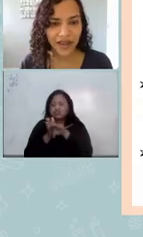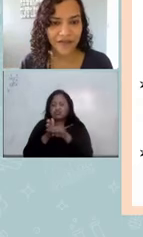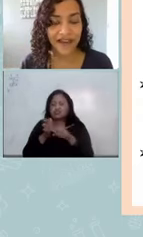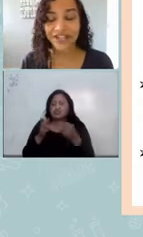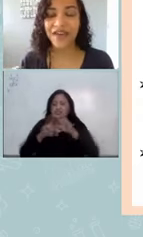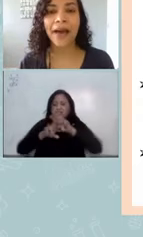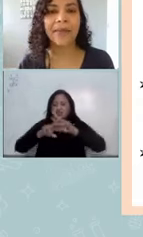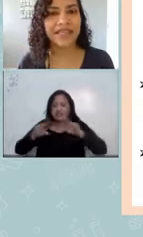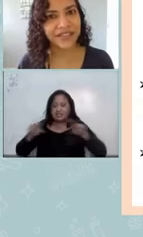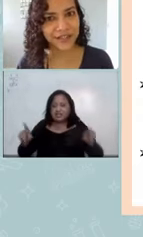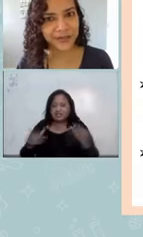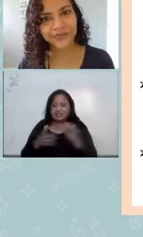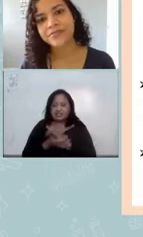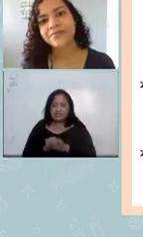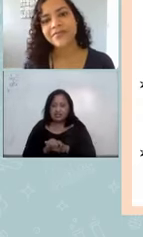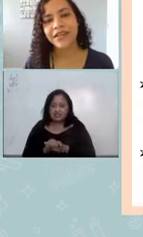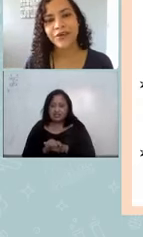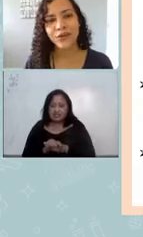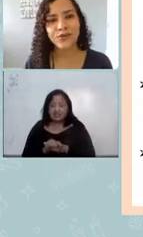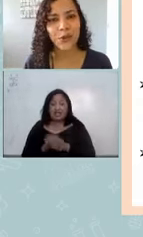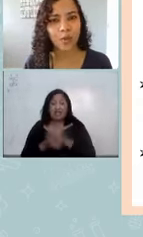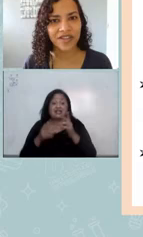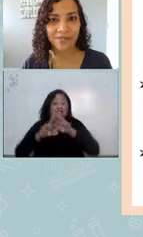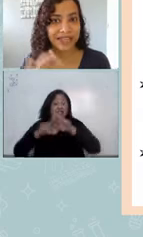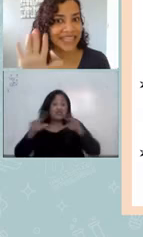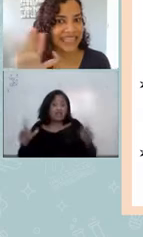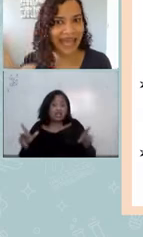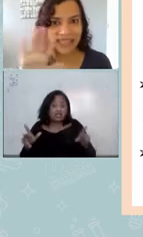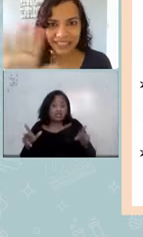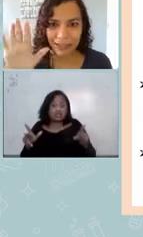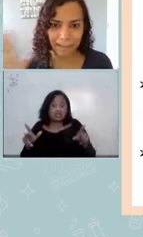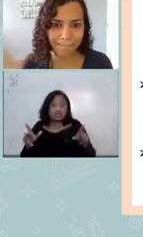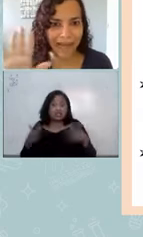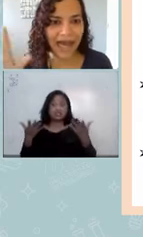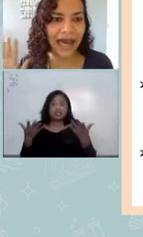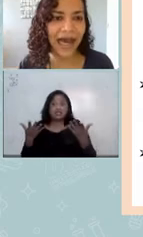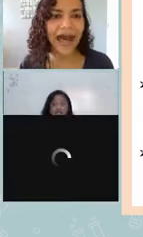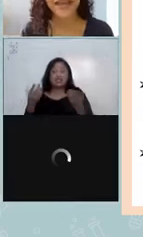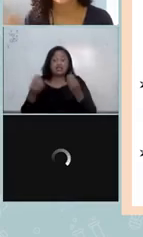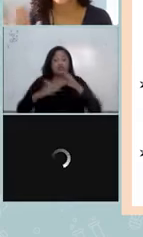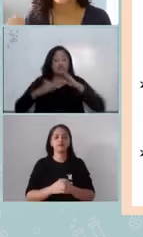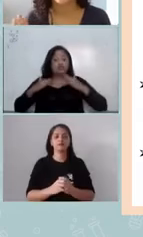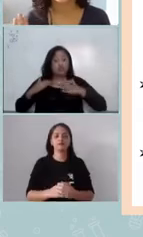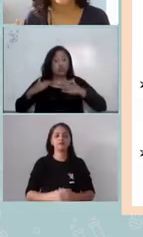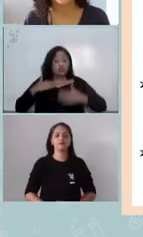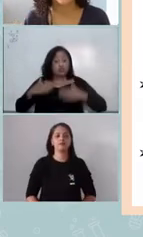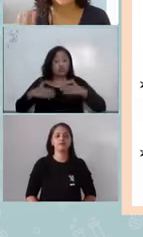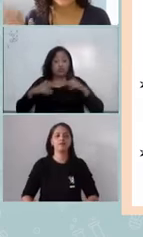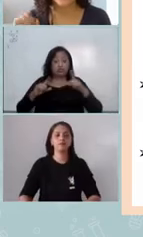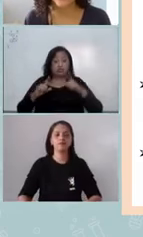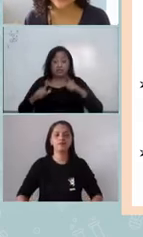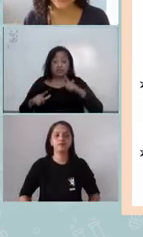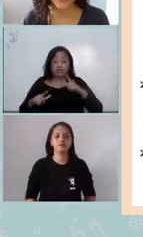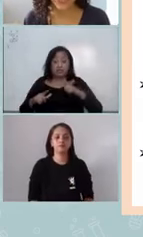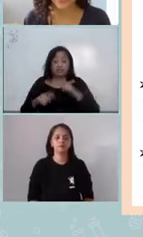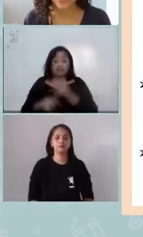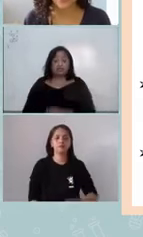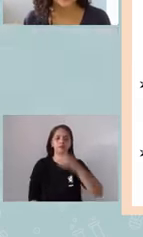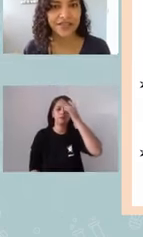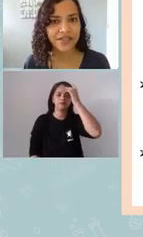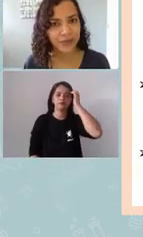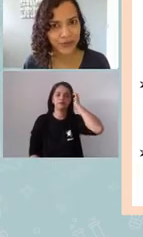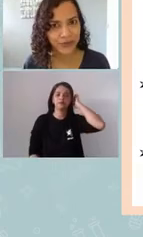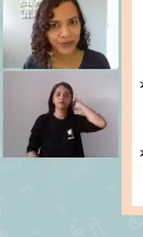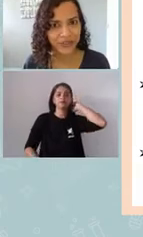várias ferramentas que o nosso corpo tem para tentar aí barrar a invasão, a entrada desses